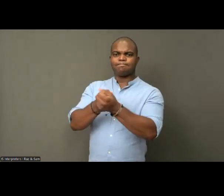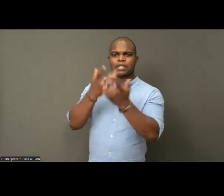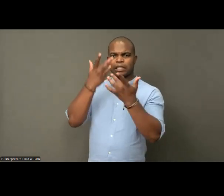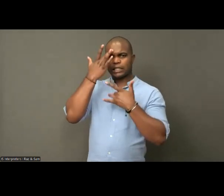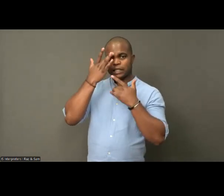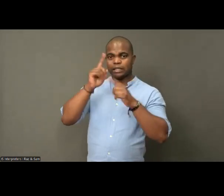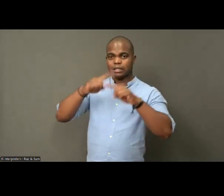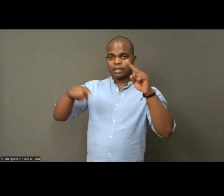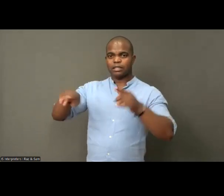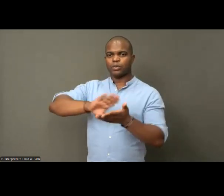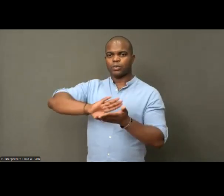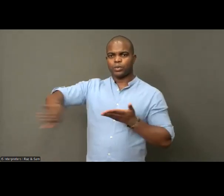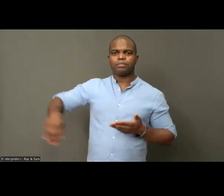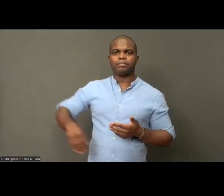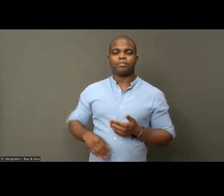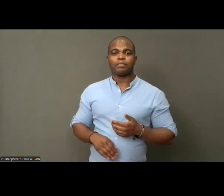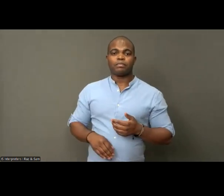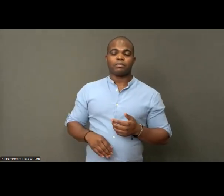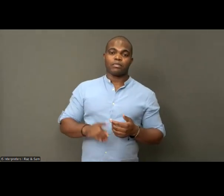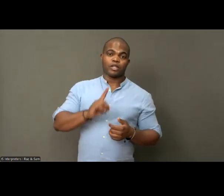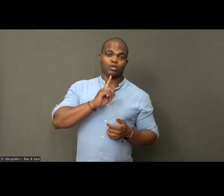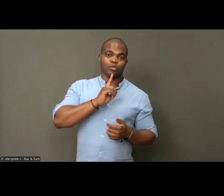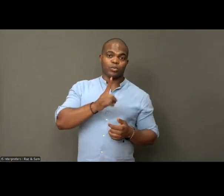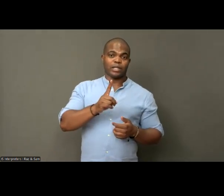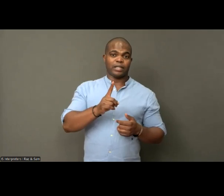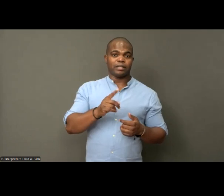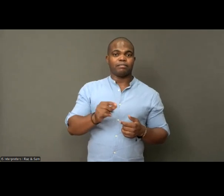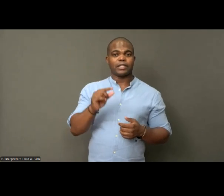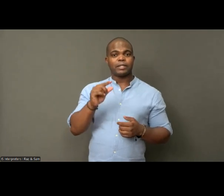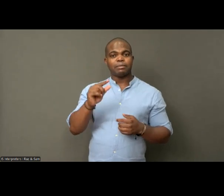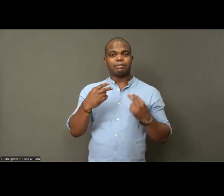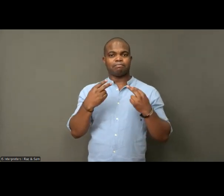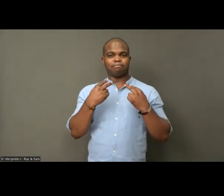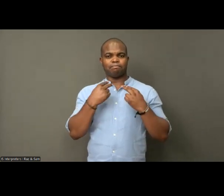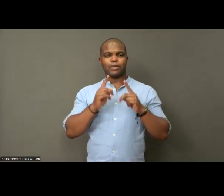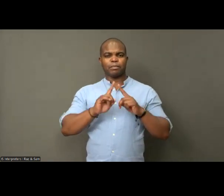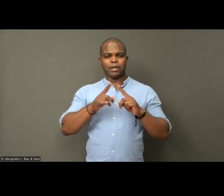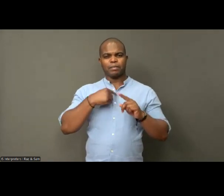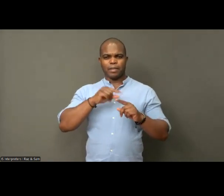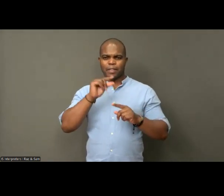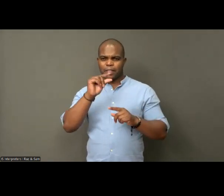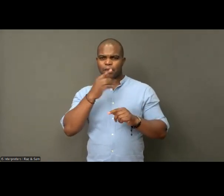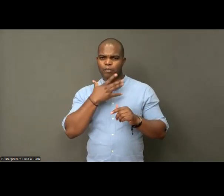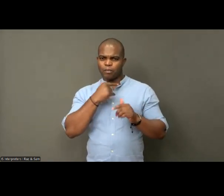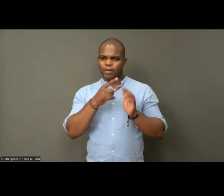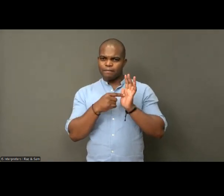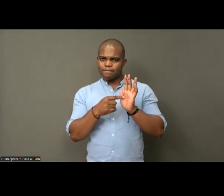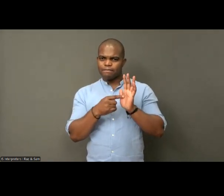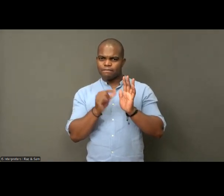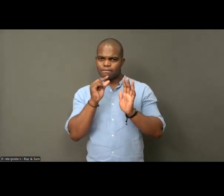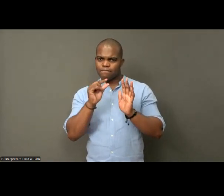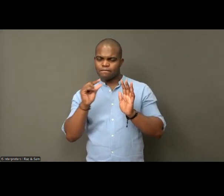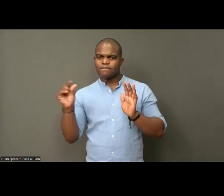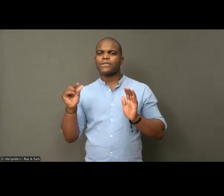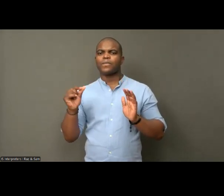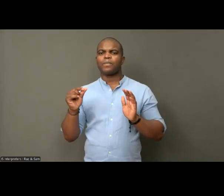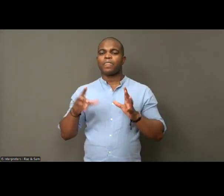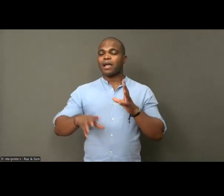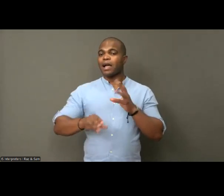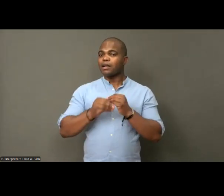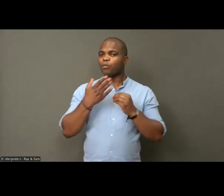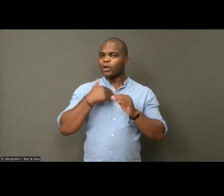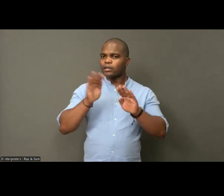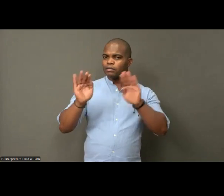e é componente dos esforços globais para lutar contra doenças dolorosas e enfraquecedoras. Eu vou falar